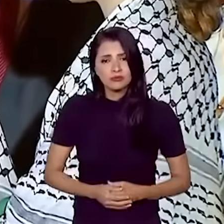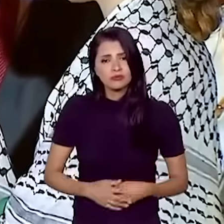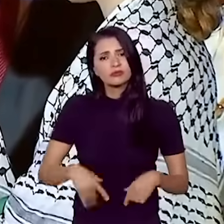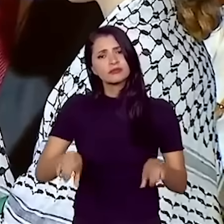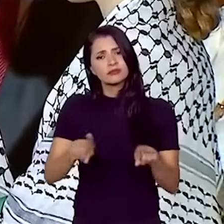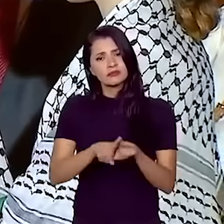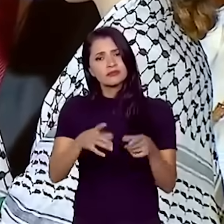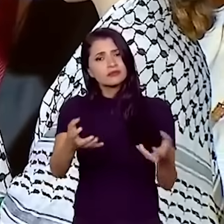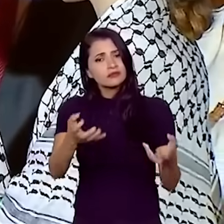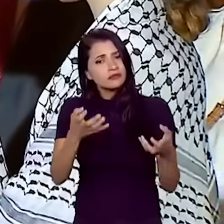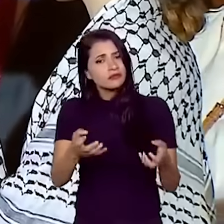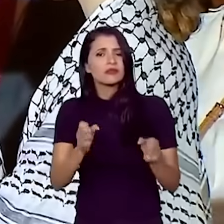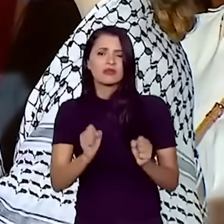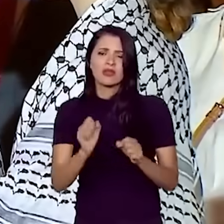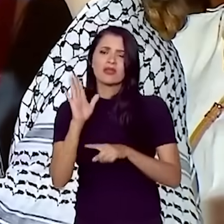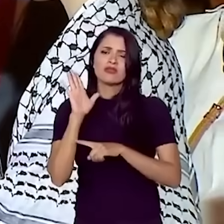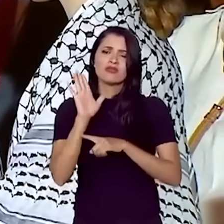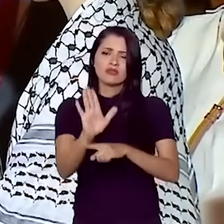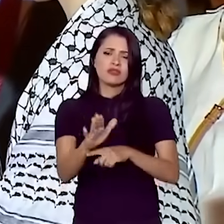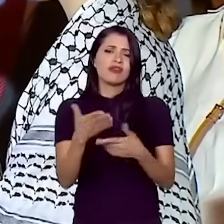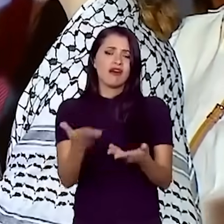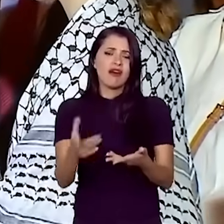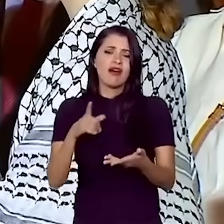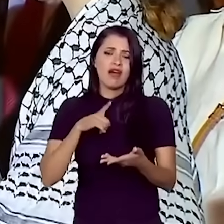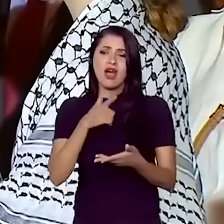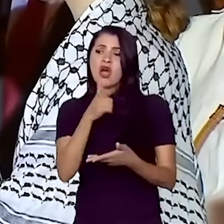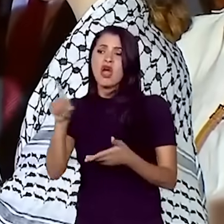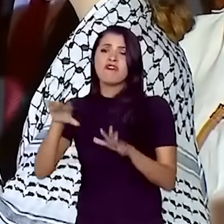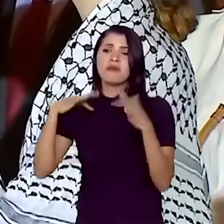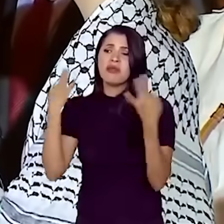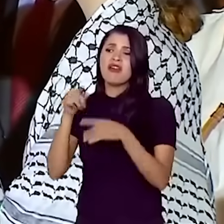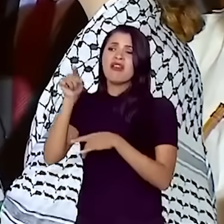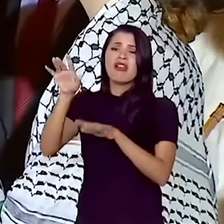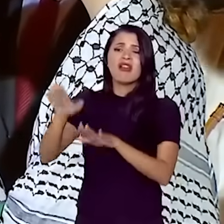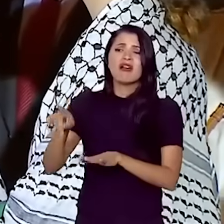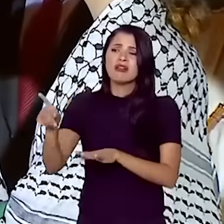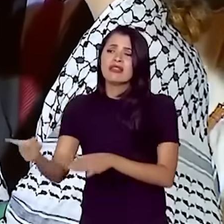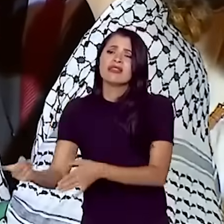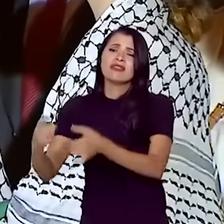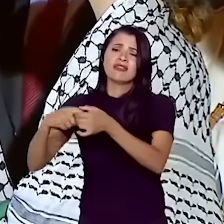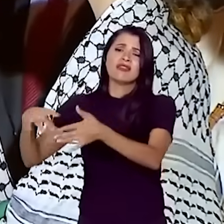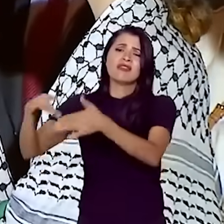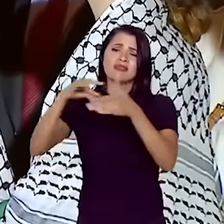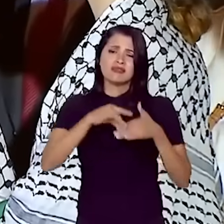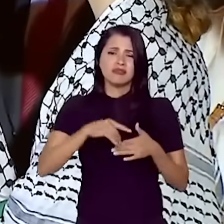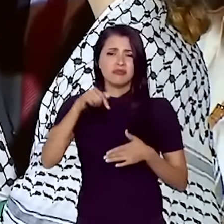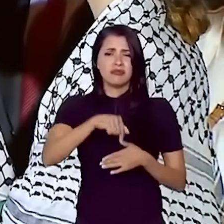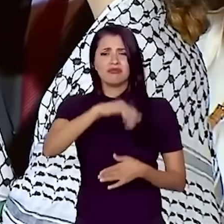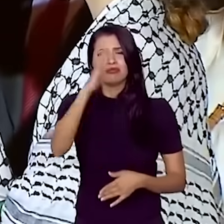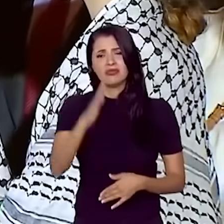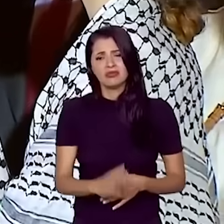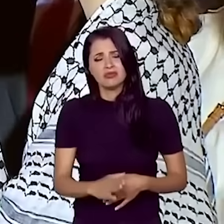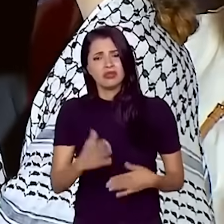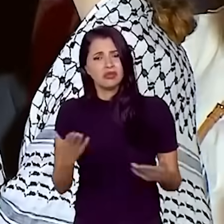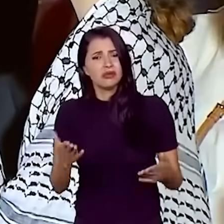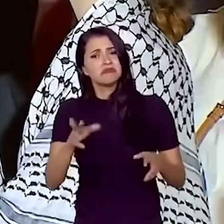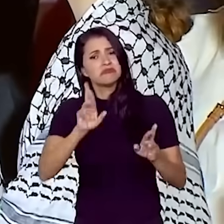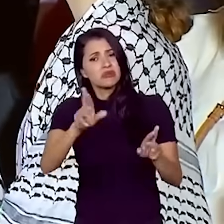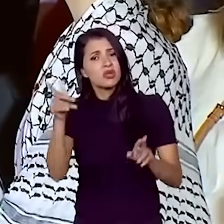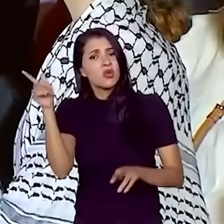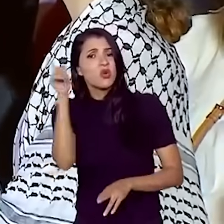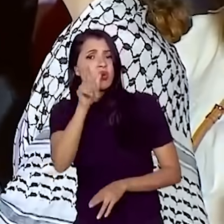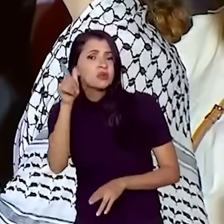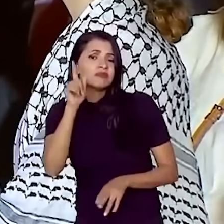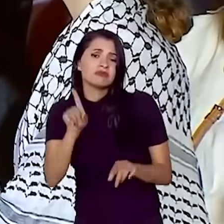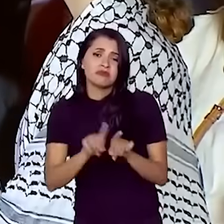Queria muito poder ajudar a retirar o resto dos nossos familiares de lá. Espero que a gente vai